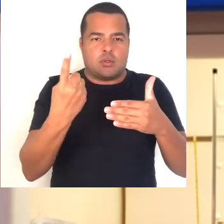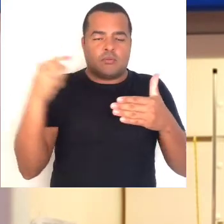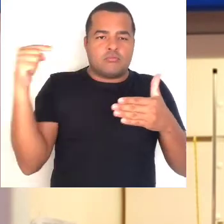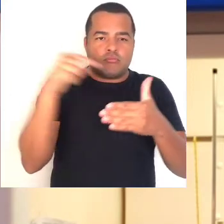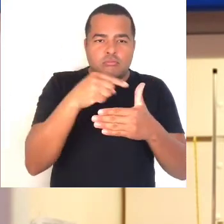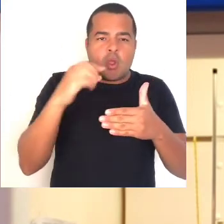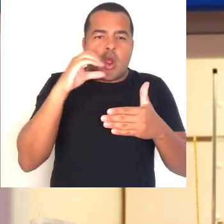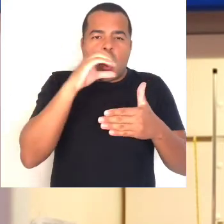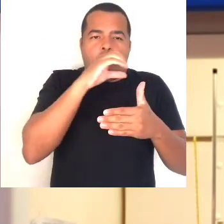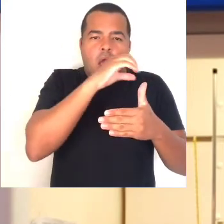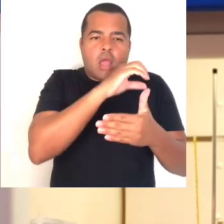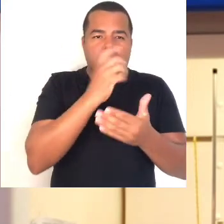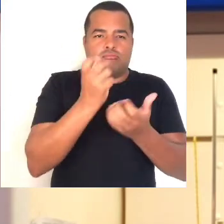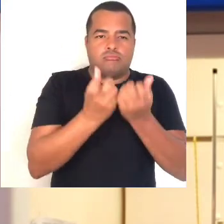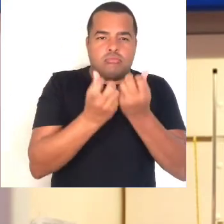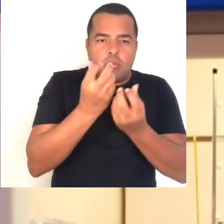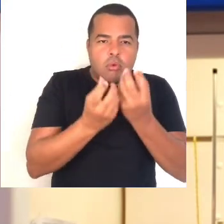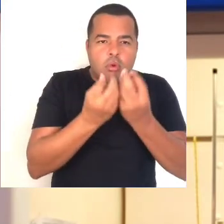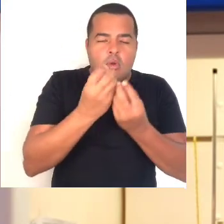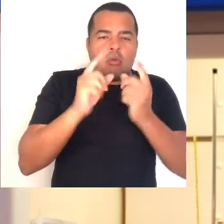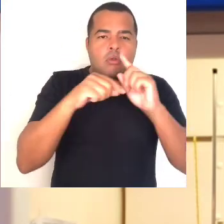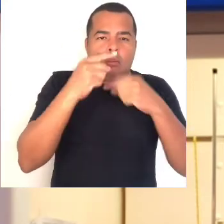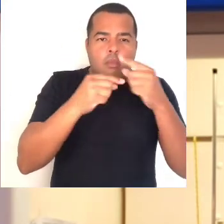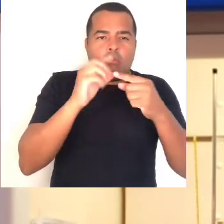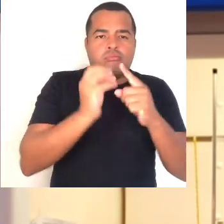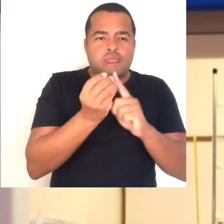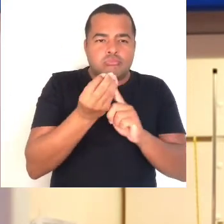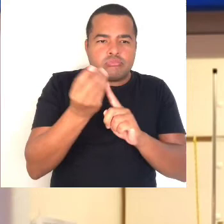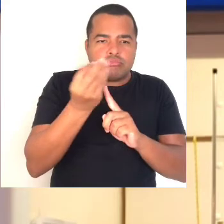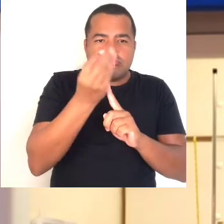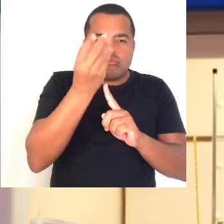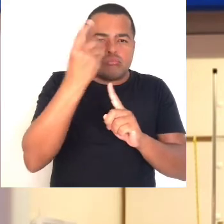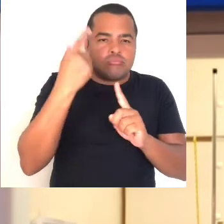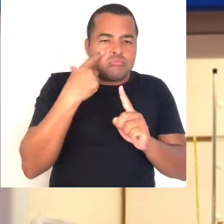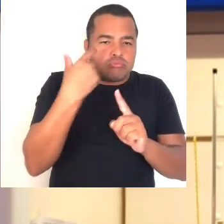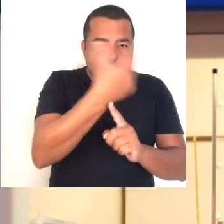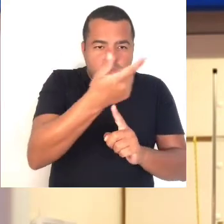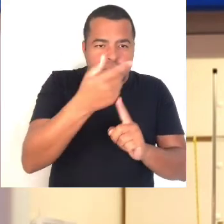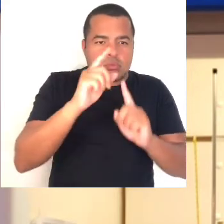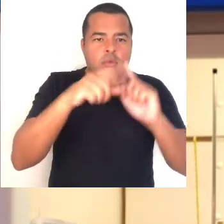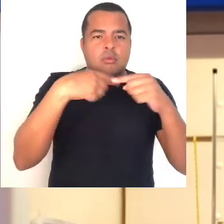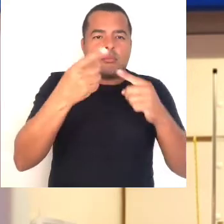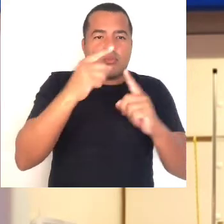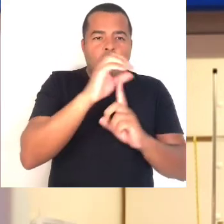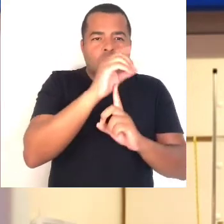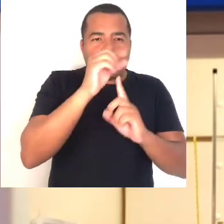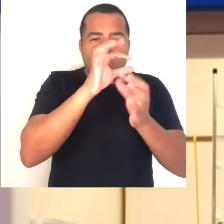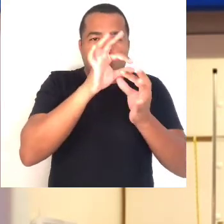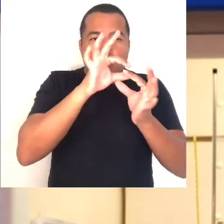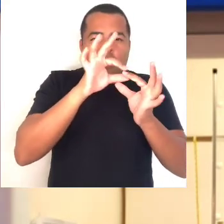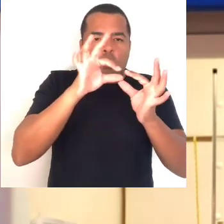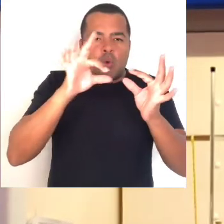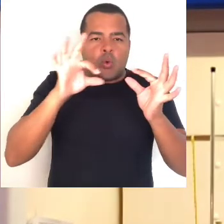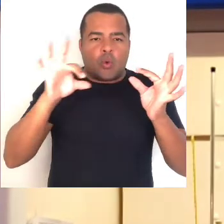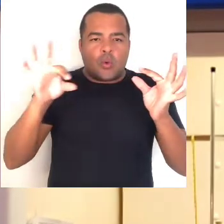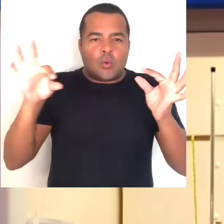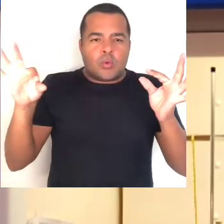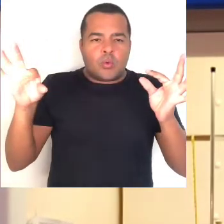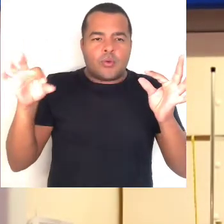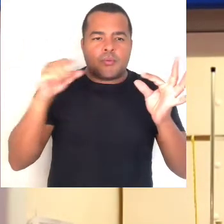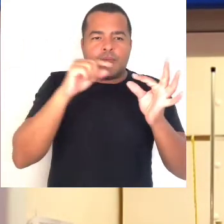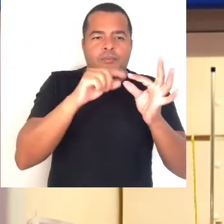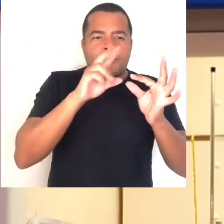próximo aí de 49 a 51 graus Celsius. Então, quando chegar nessa temperatura, ele vai evaporar por essa